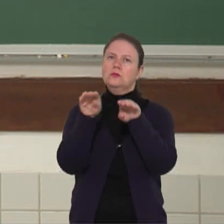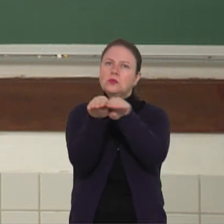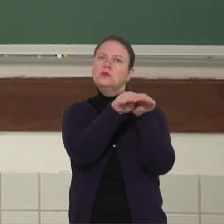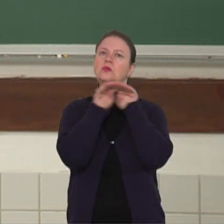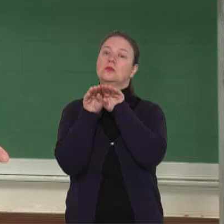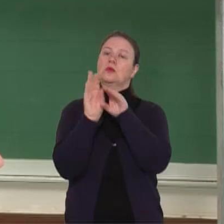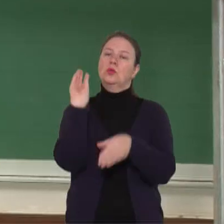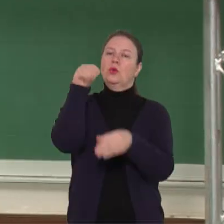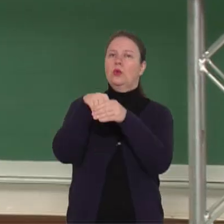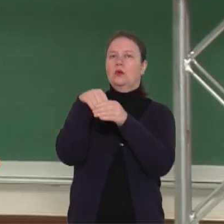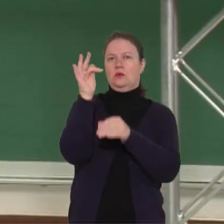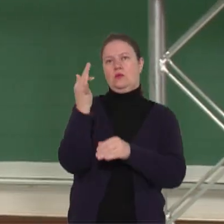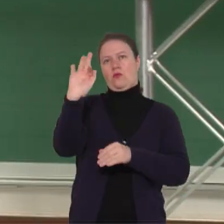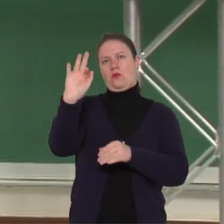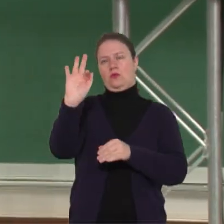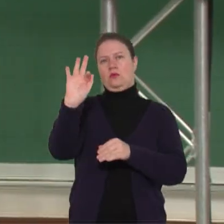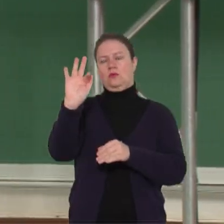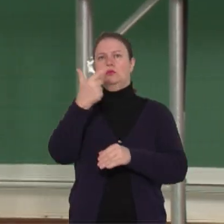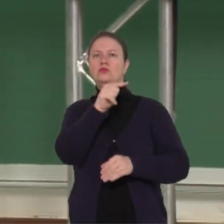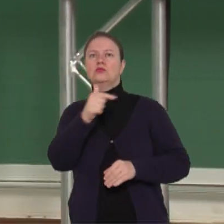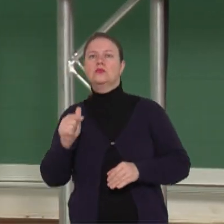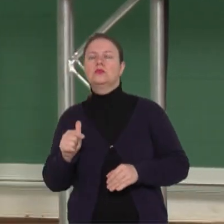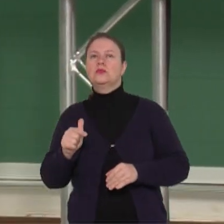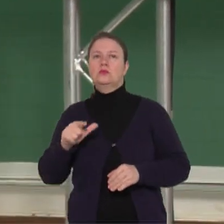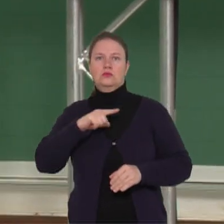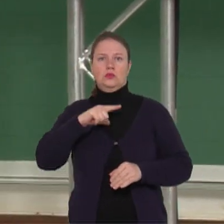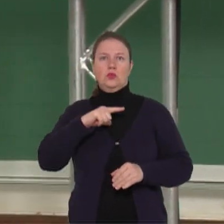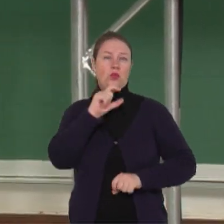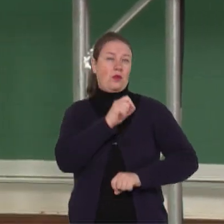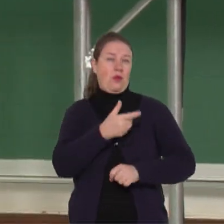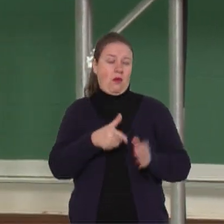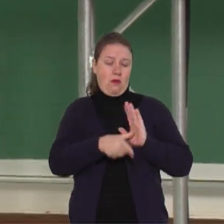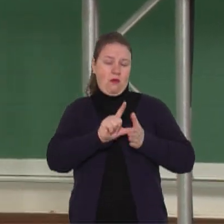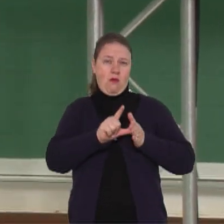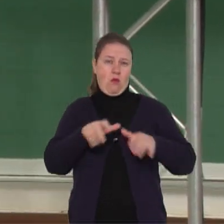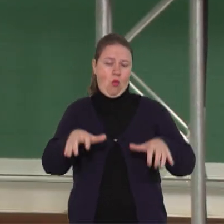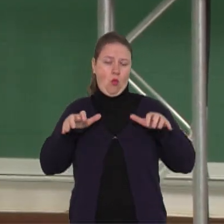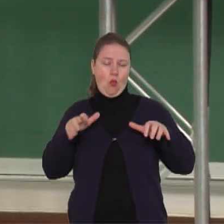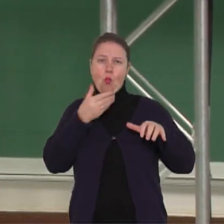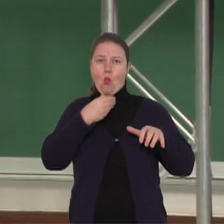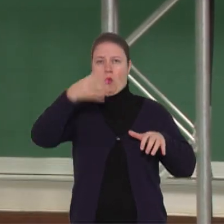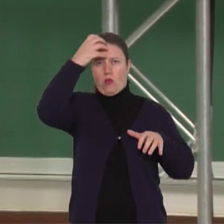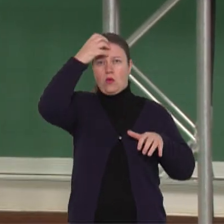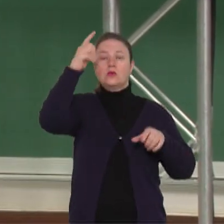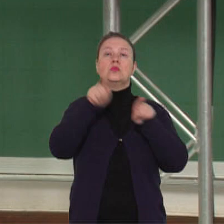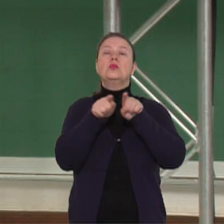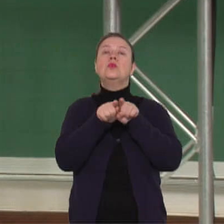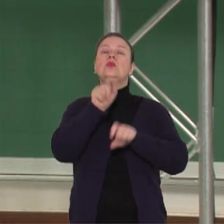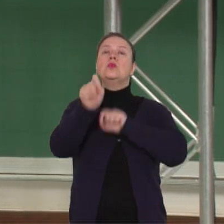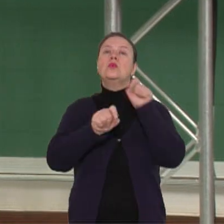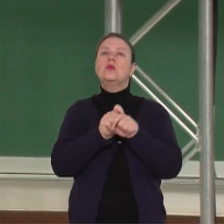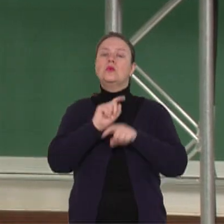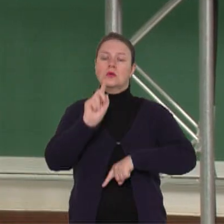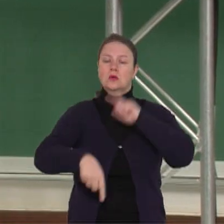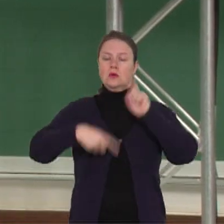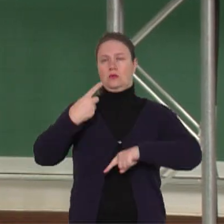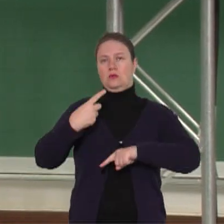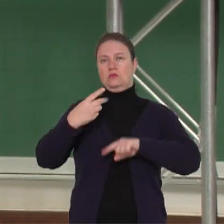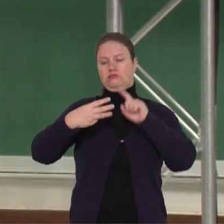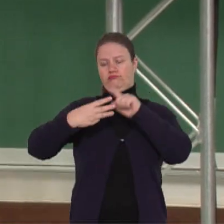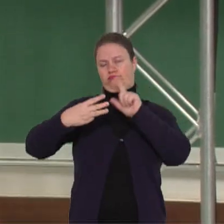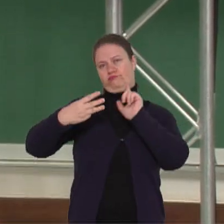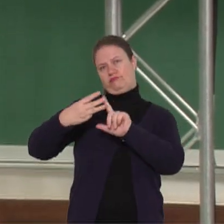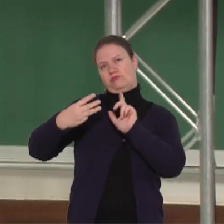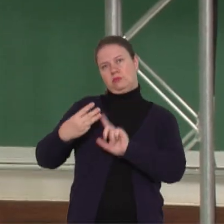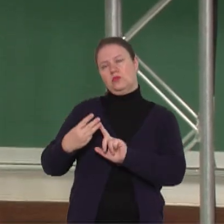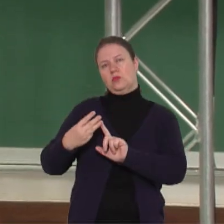quê? Porque essa igualdade não existe, né? A gente está vivendo um regime monárquico na França, antes da Revolução Francesa, onde se tem 3 estados,